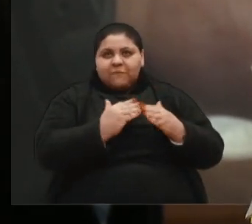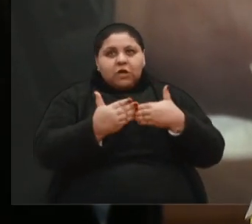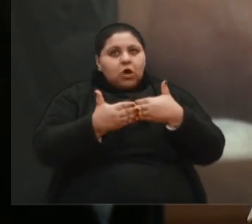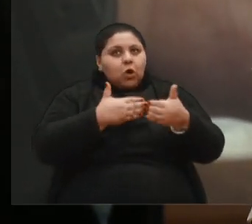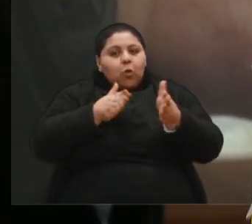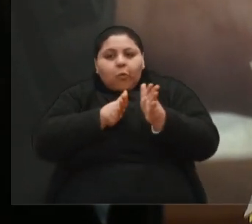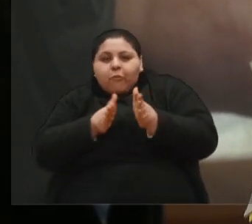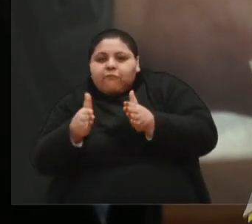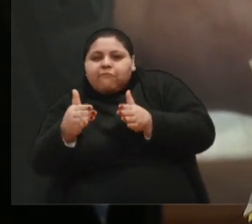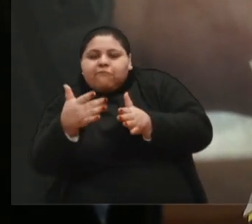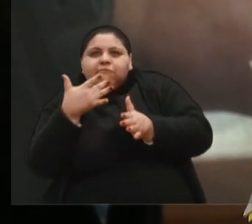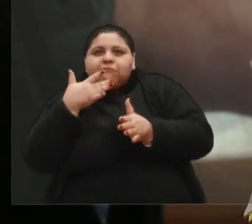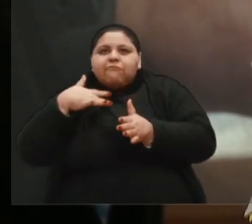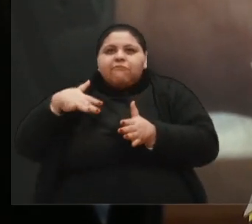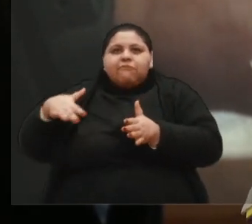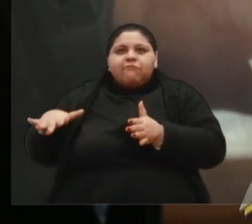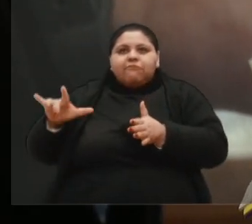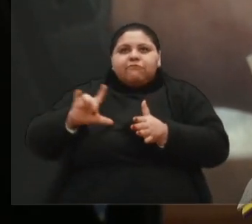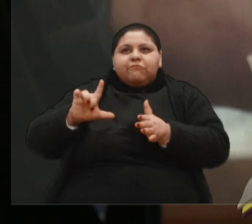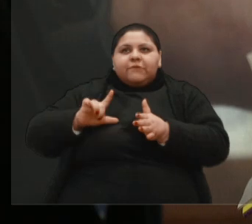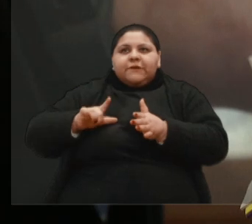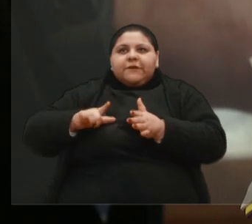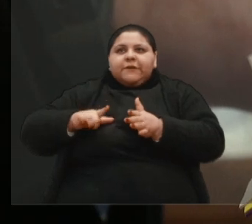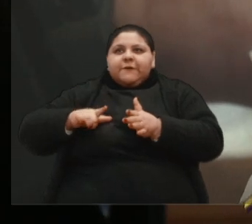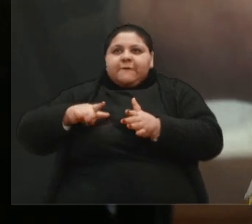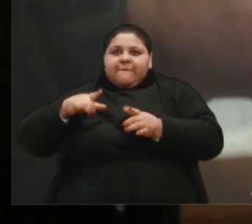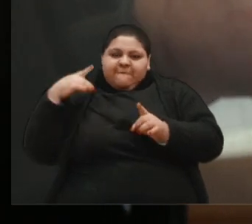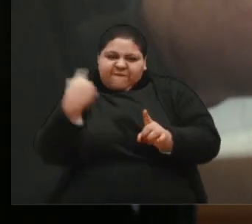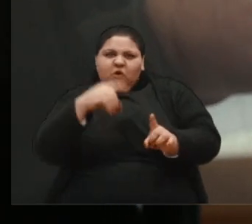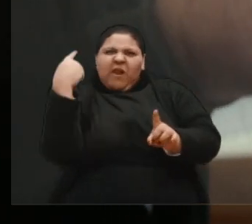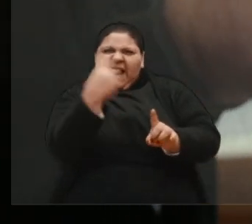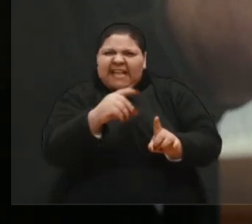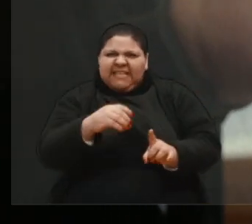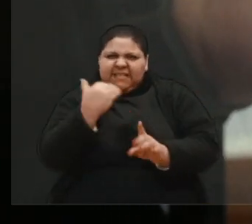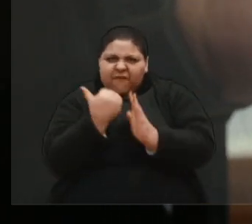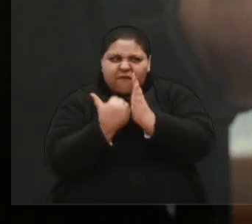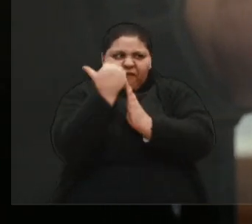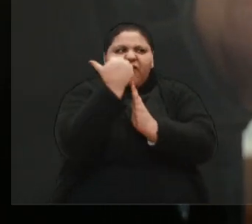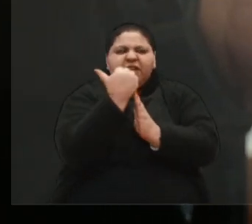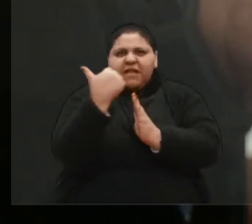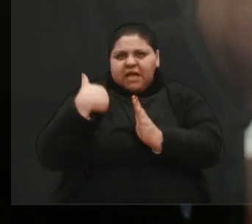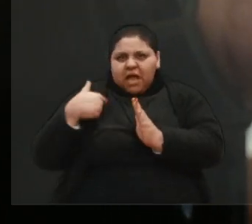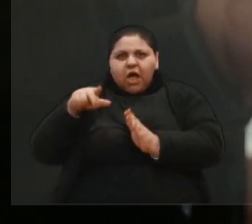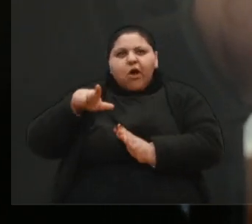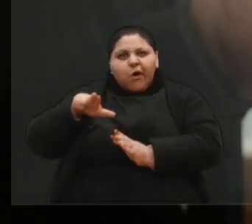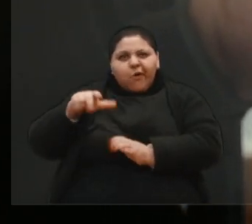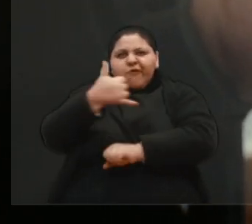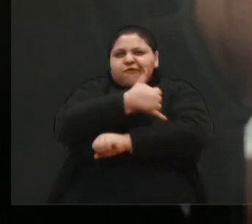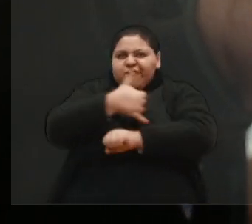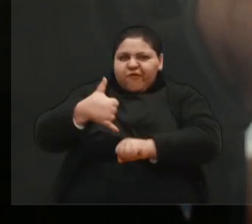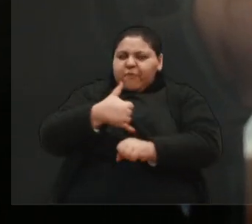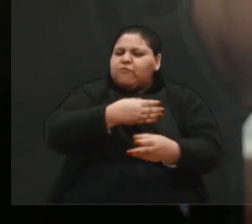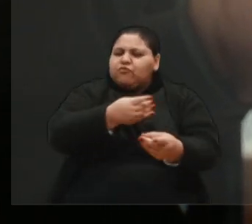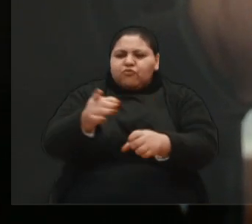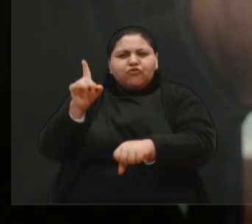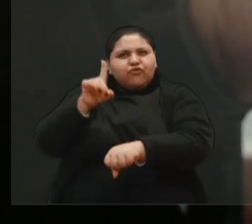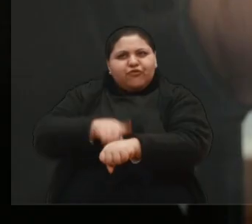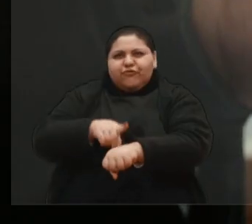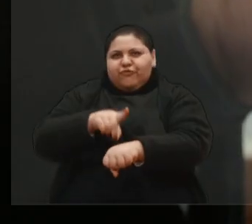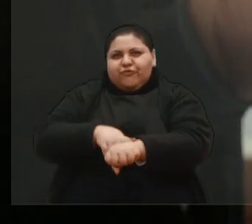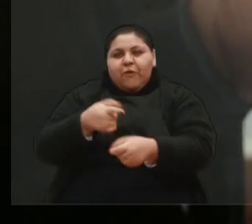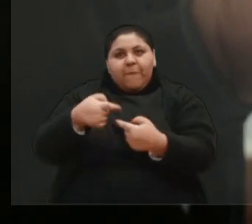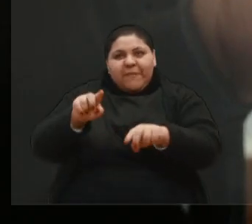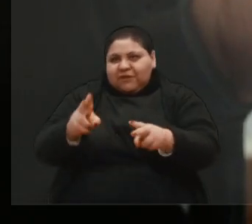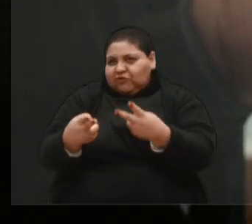doméstica. Qualquer desvio de criança era tratado com surras brutais e exageradas. Eu e meu irmão passamos por isso